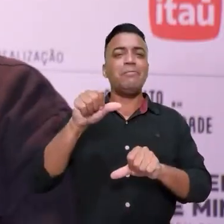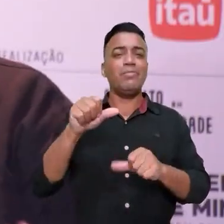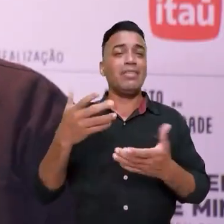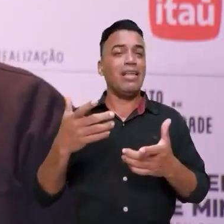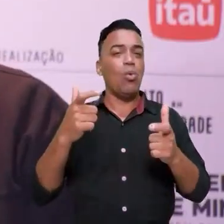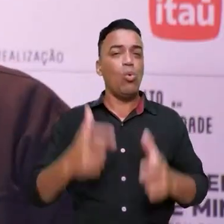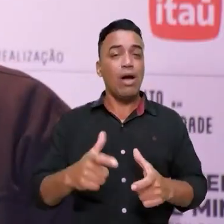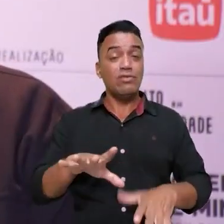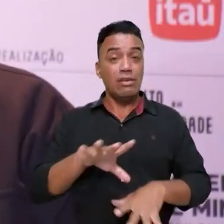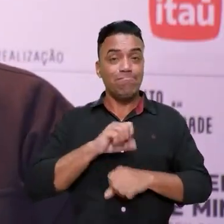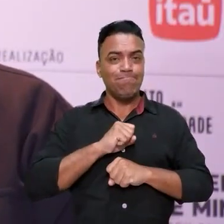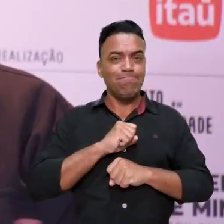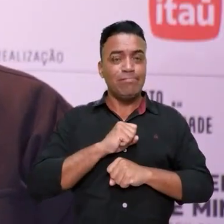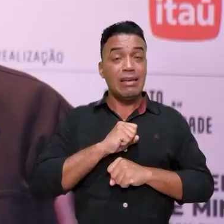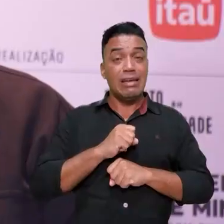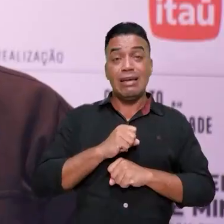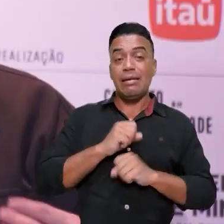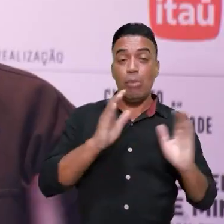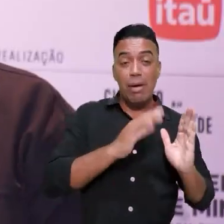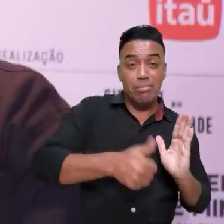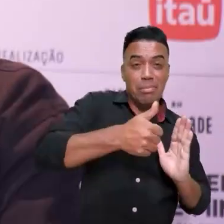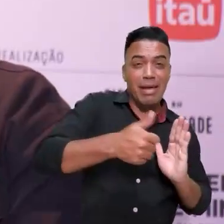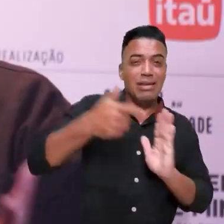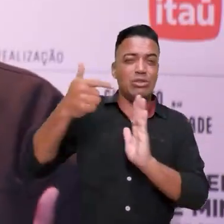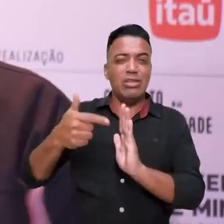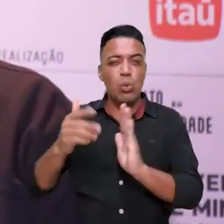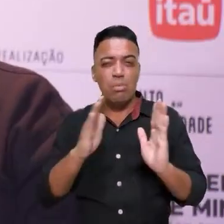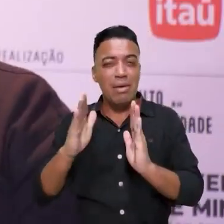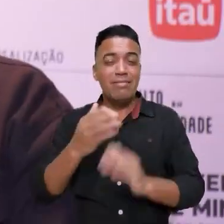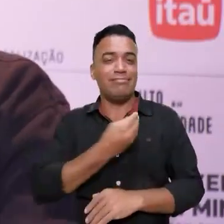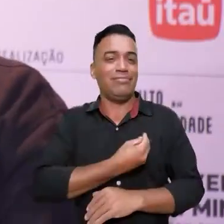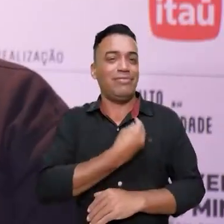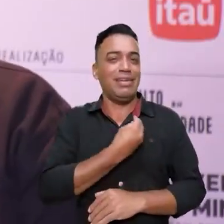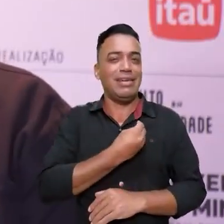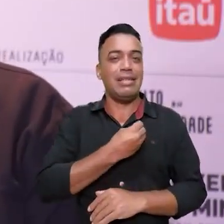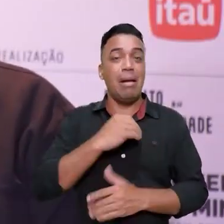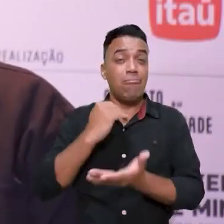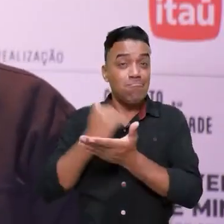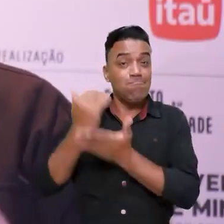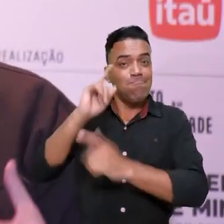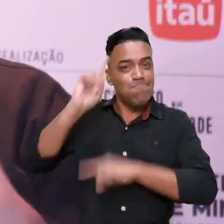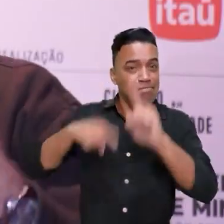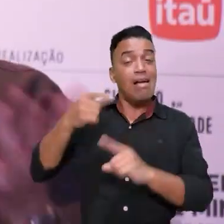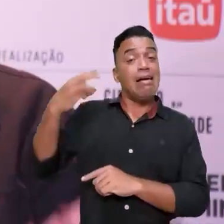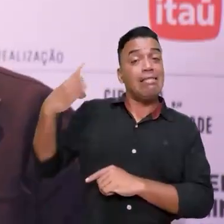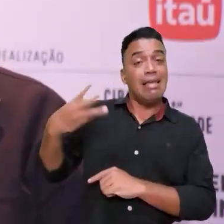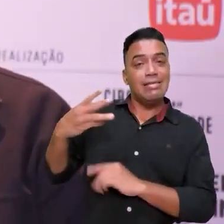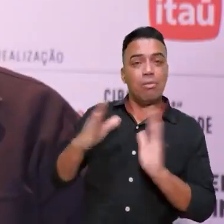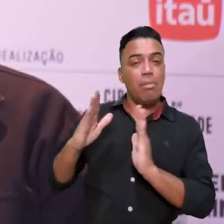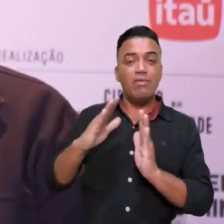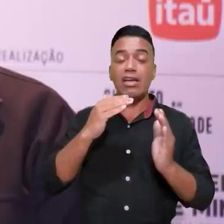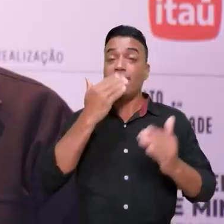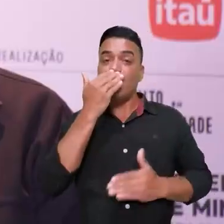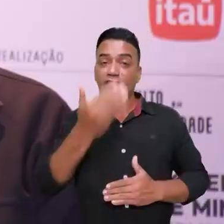esse lugar de você absorver, e o segundo setênio você tem a vida para consolidar, e um terceiro é você diante do